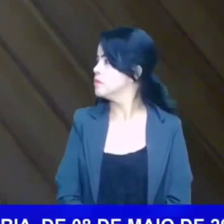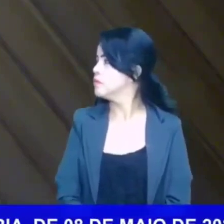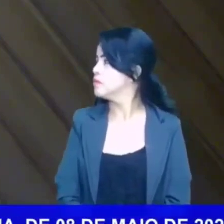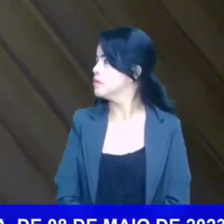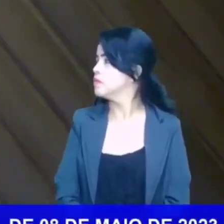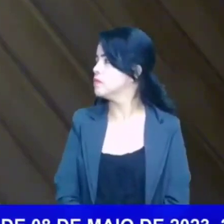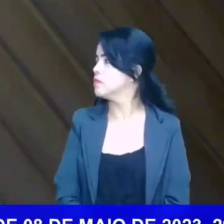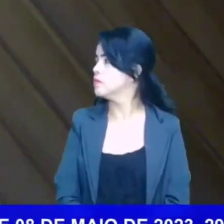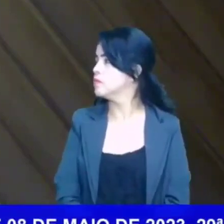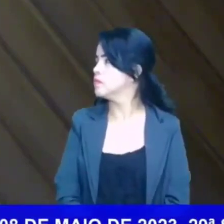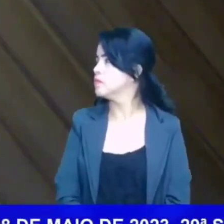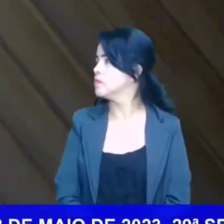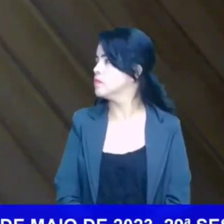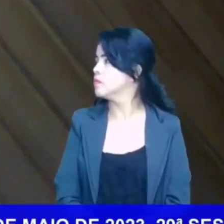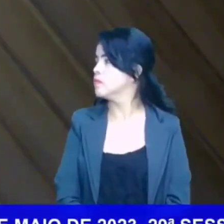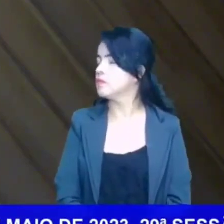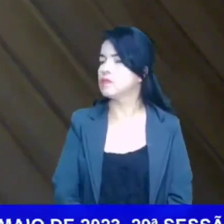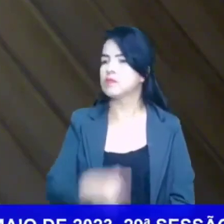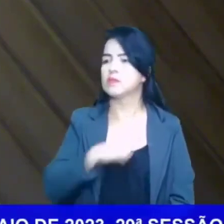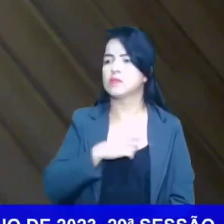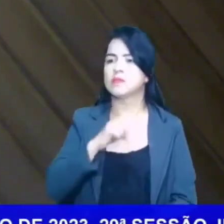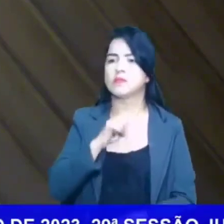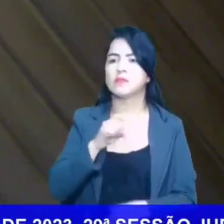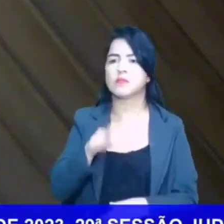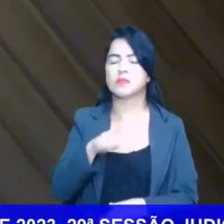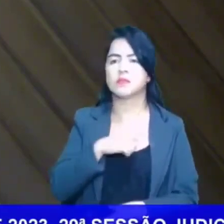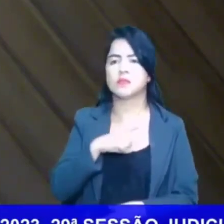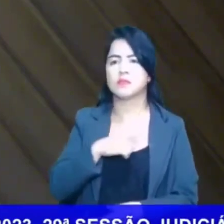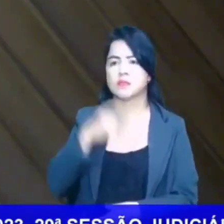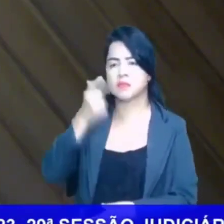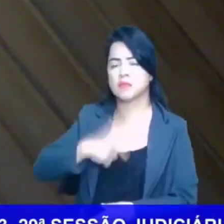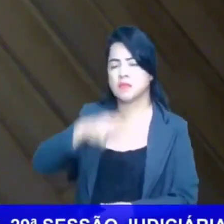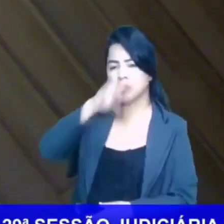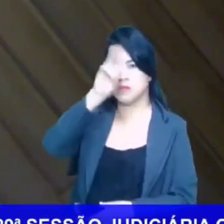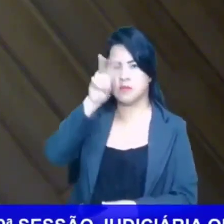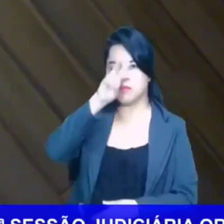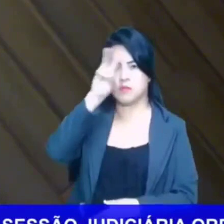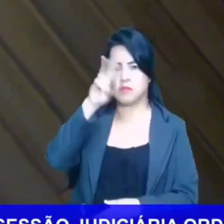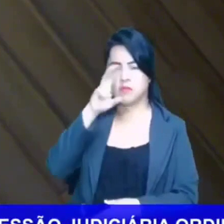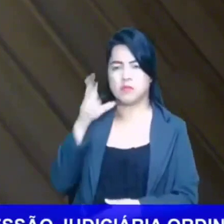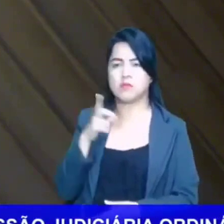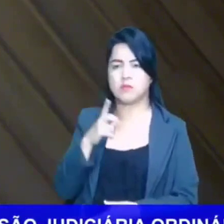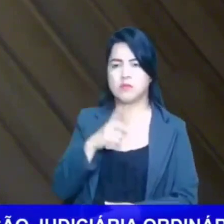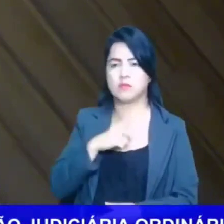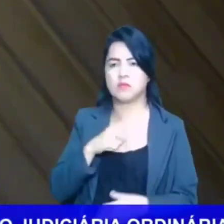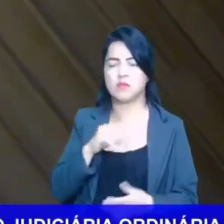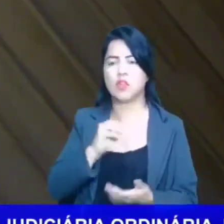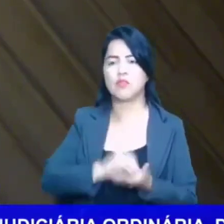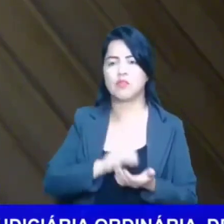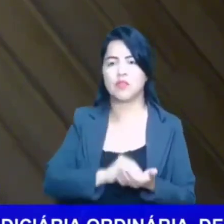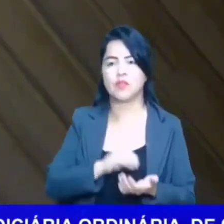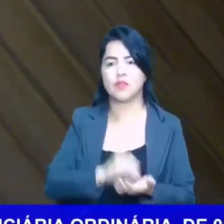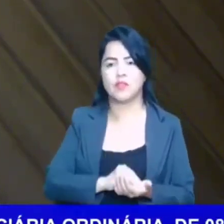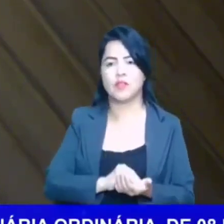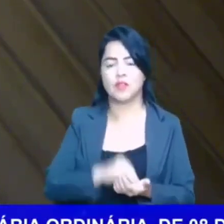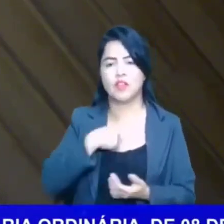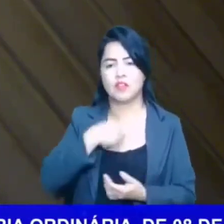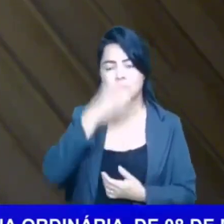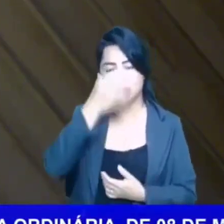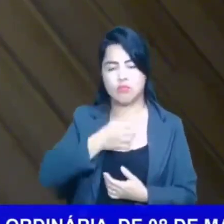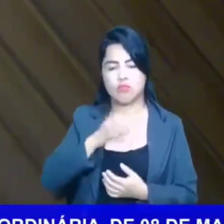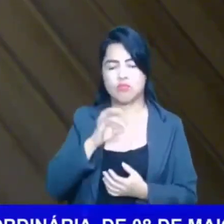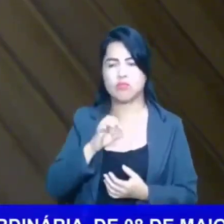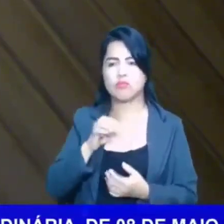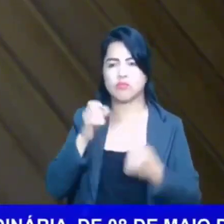Doutor Fábio pega os papéis que estão expostos. O estado de ebriedade certamente traduz a ausência de lucidez ao conteúdo